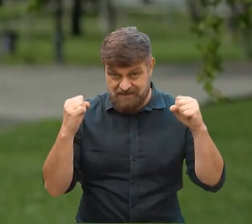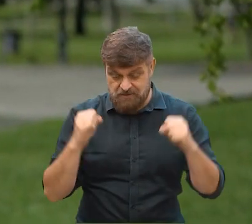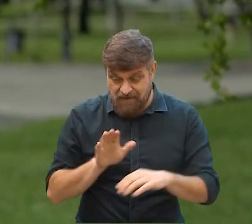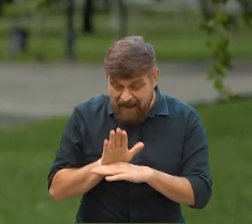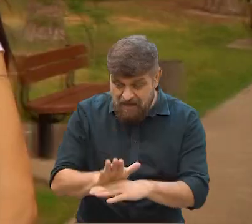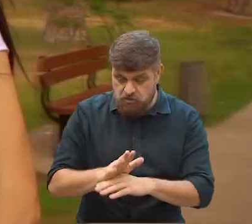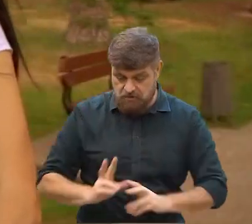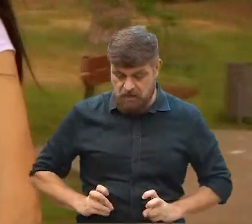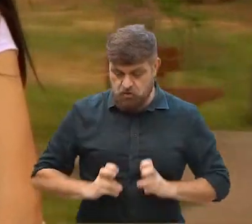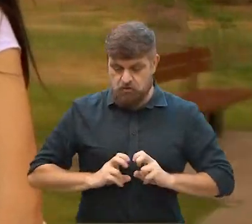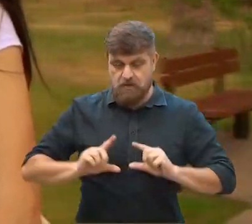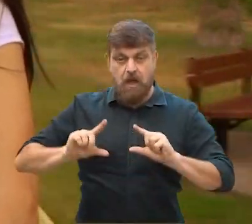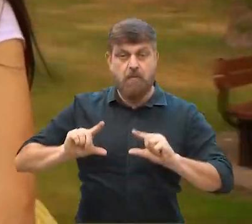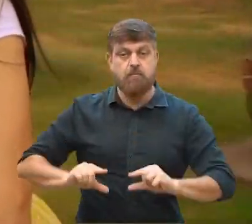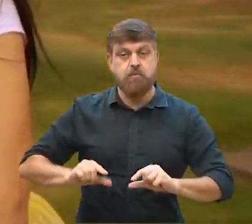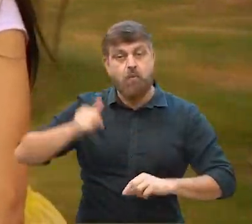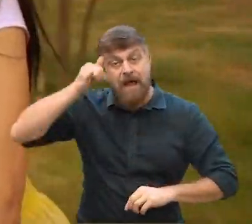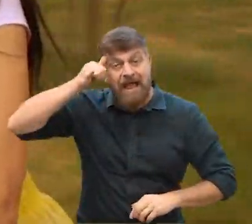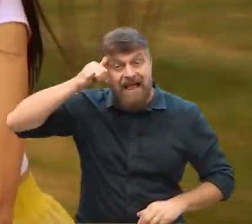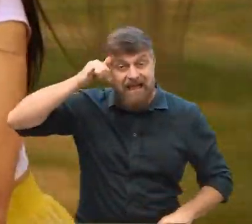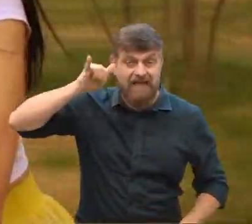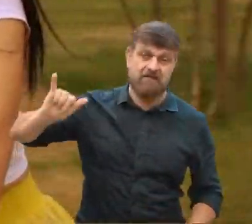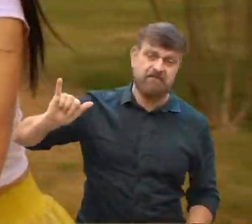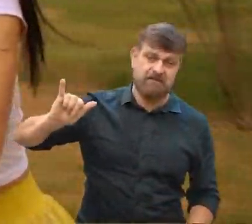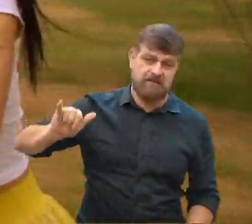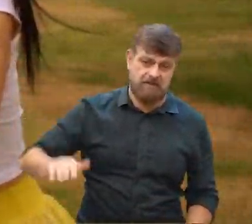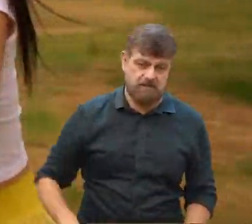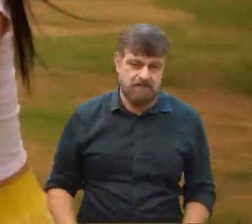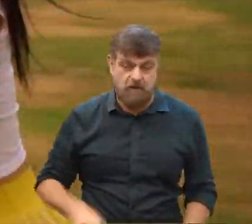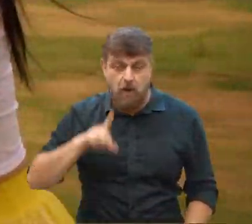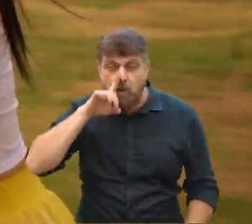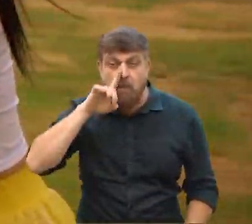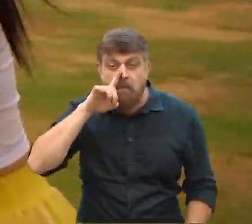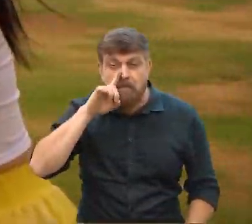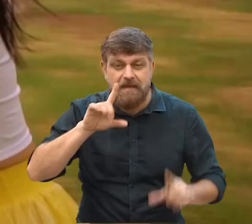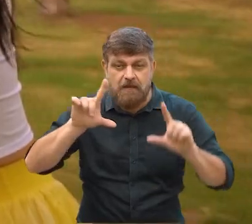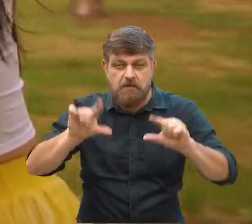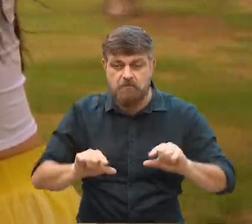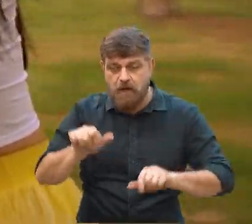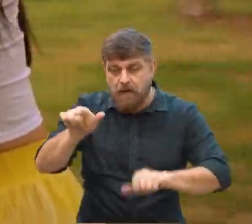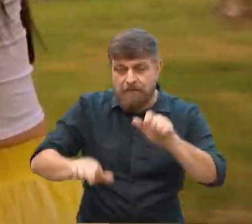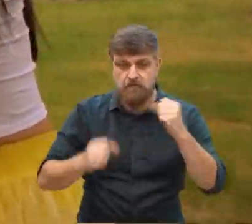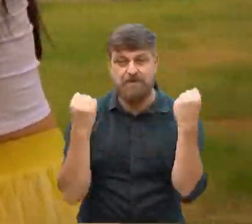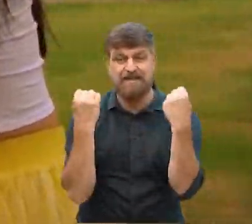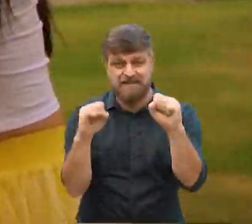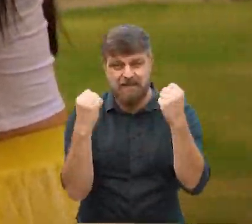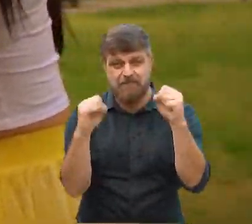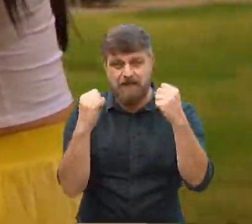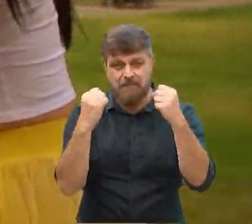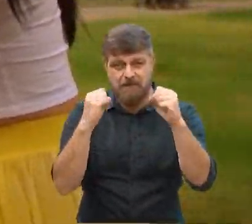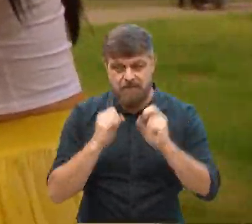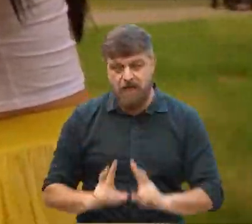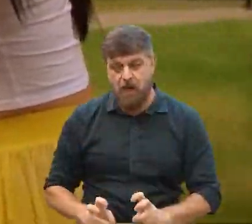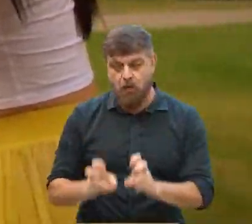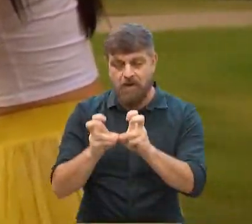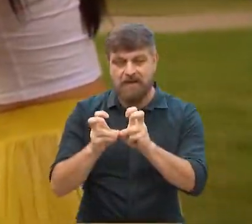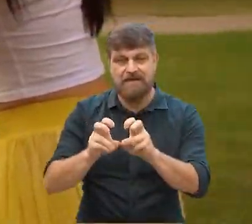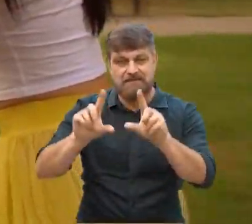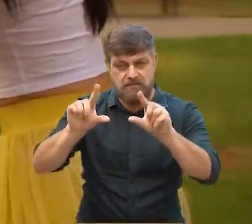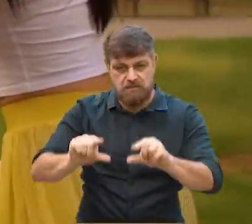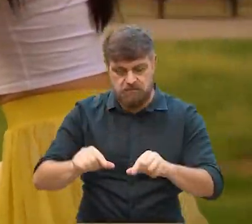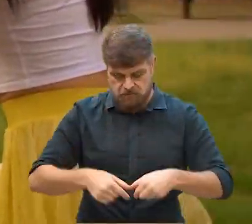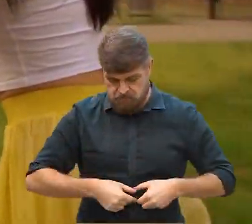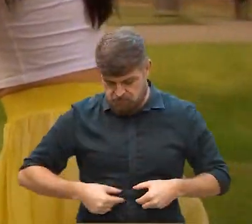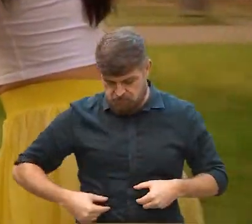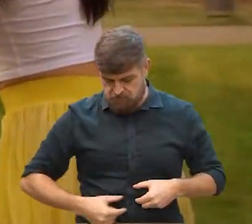tumores são evitáveis ou o risco diminui em pessoas que fazem atividades físicas regulares. O câncer